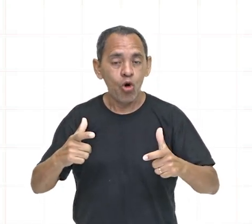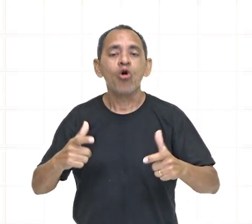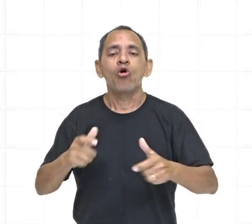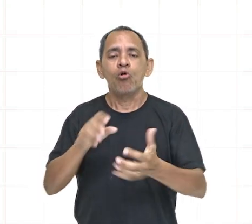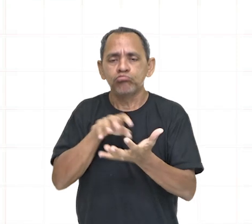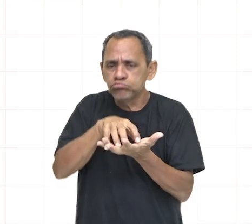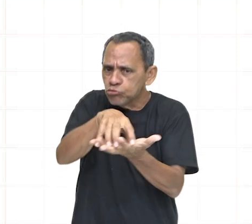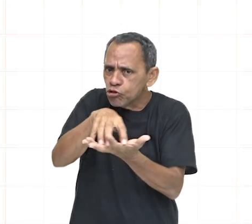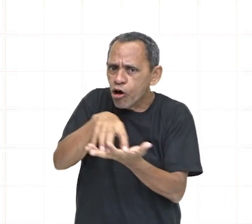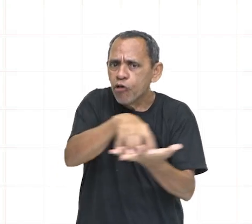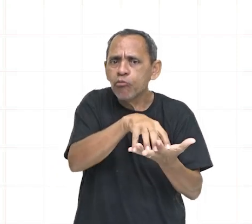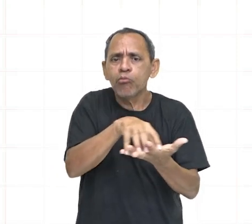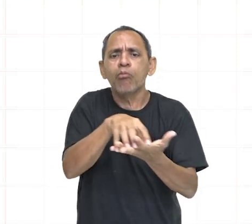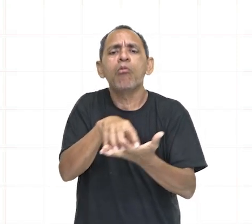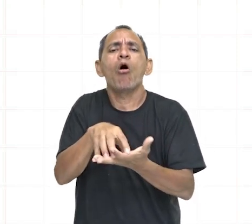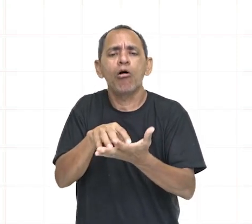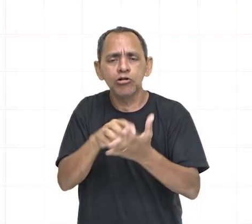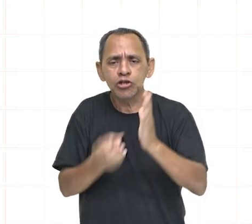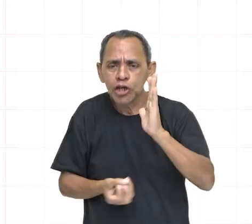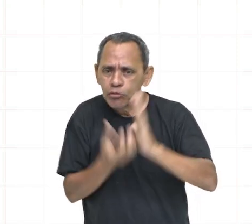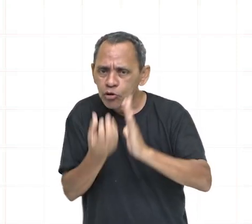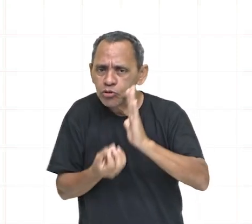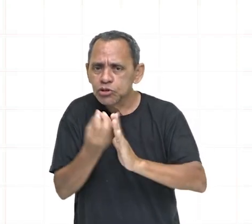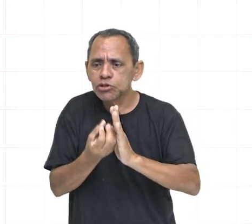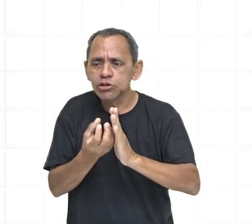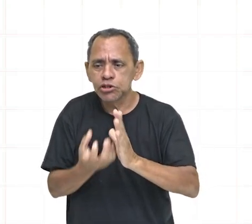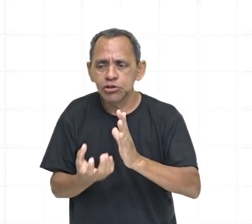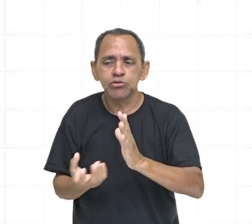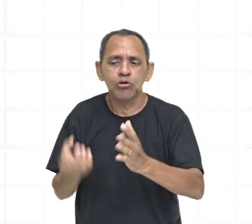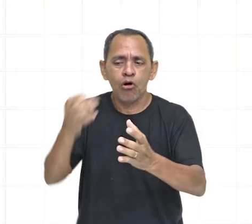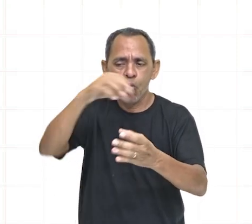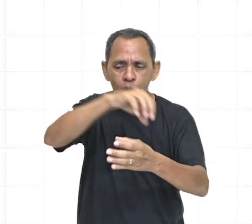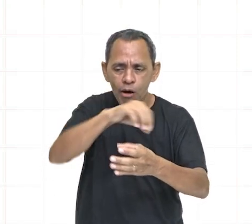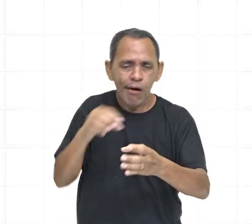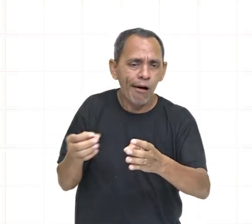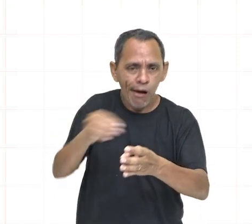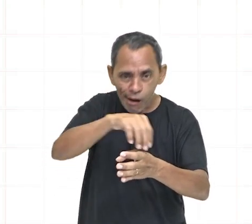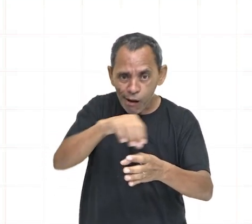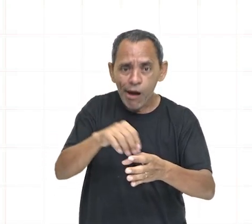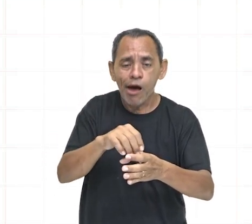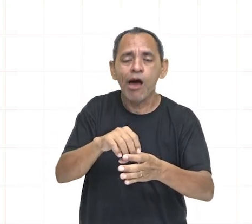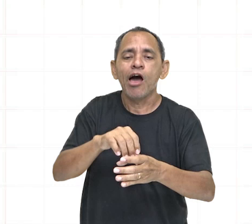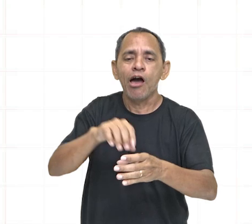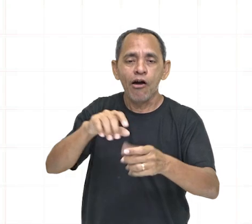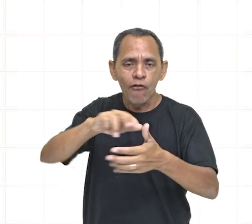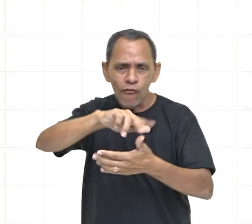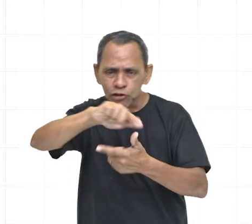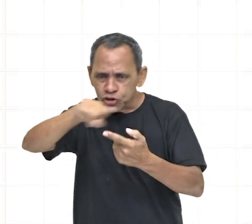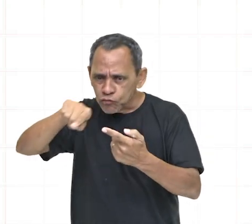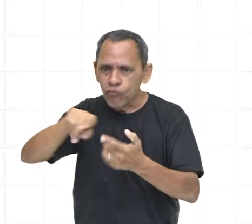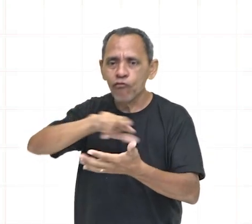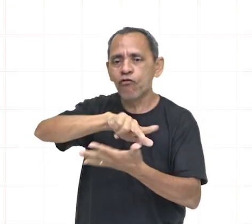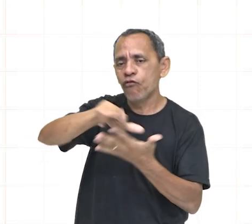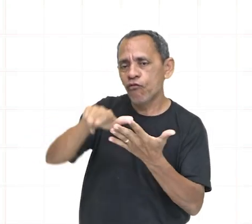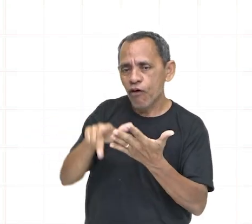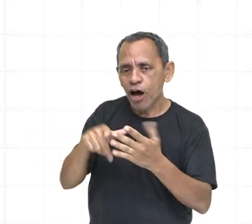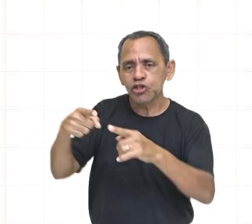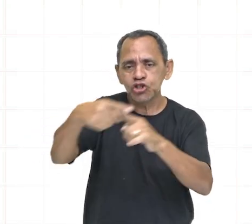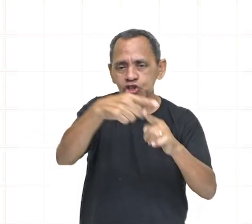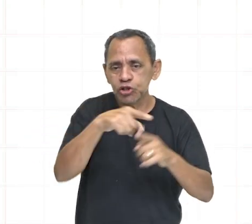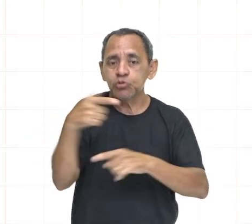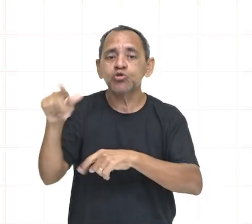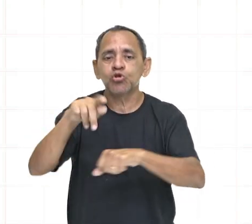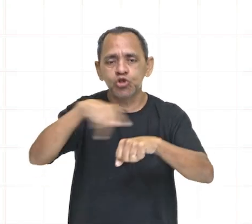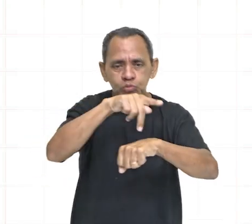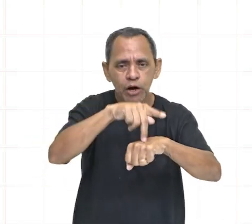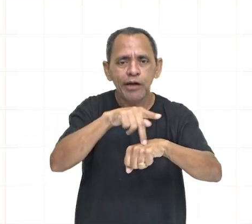transporte do que era produzido, inclusive entre diferentes países, assim como a mecanização do